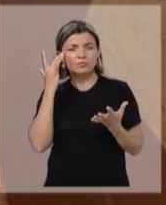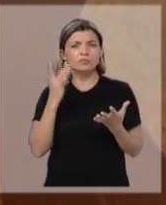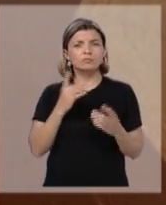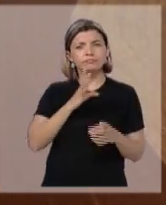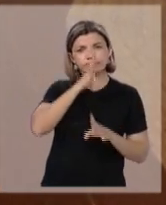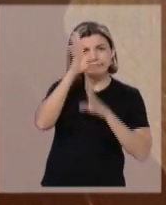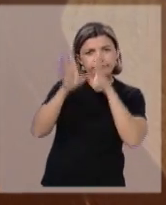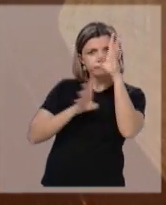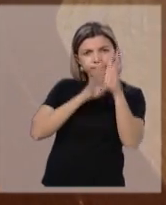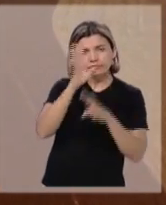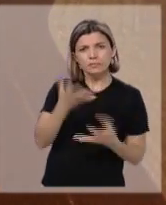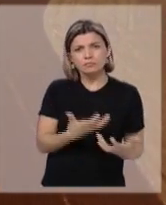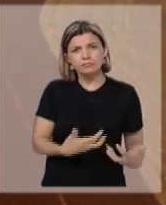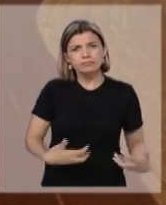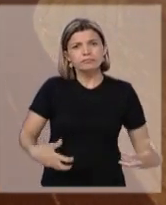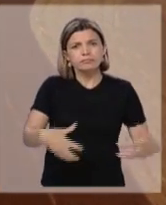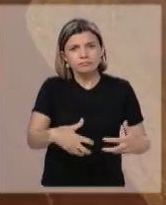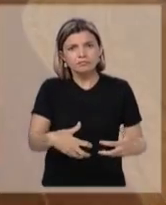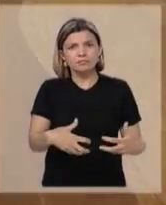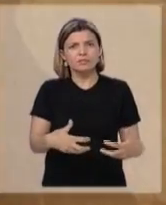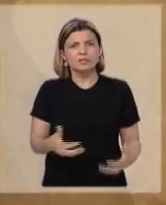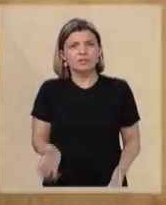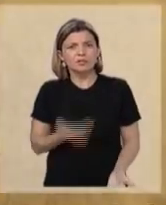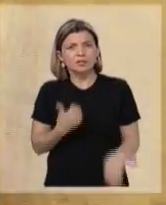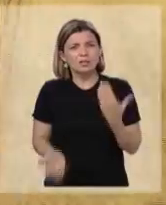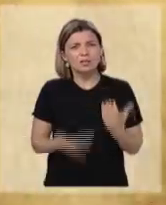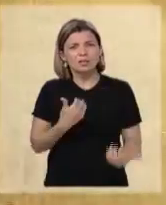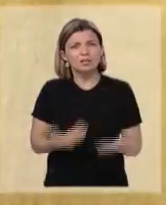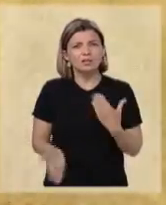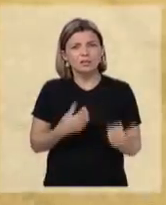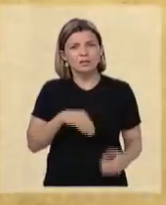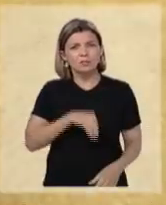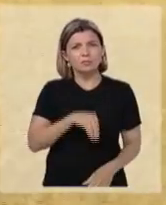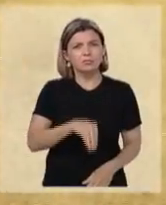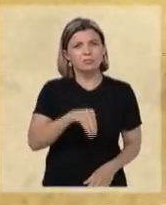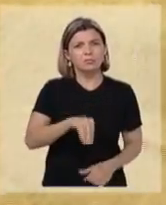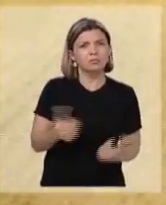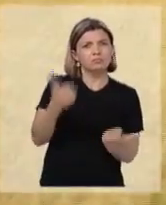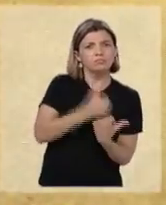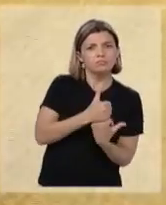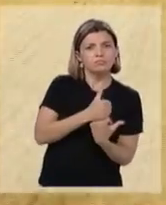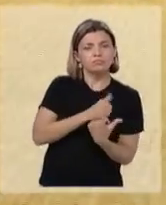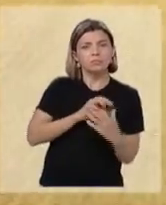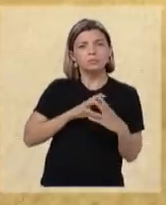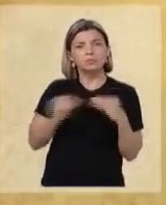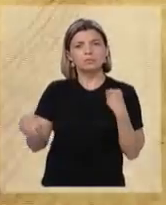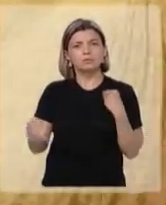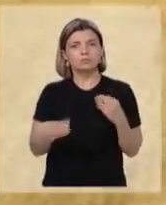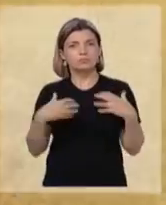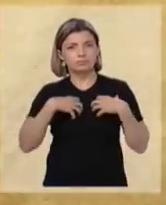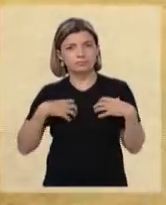substituição da cobertura vegetal da Terra, que vem sendo feita ao longo da história.